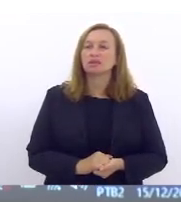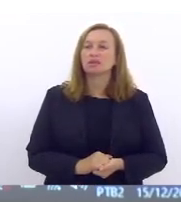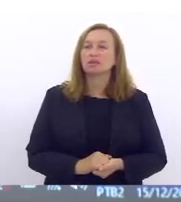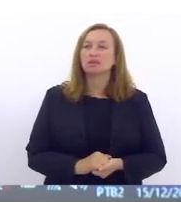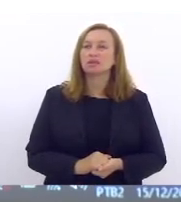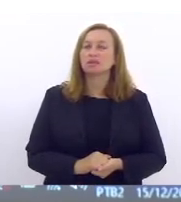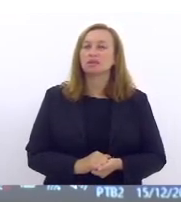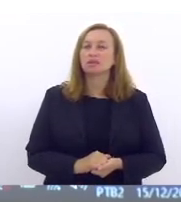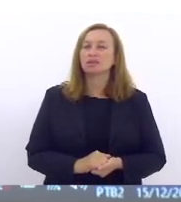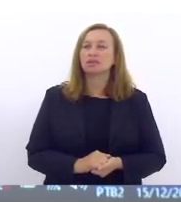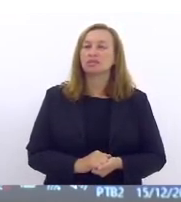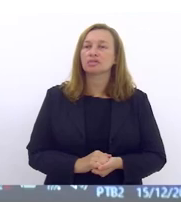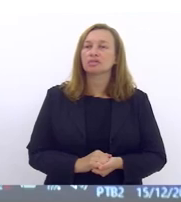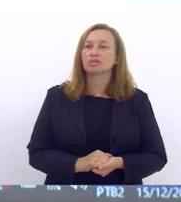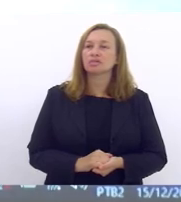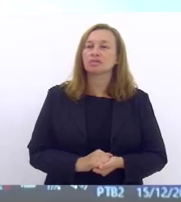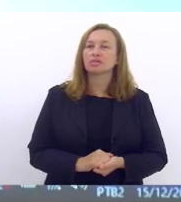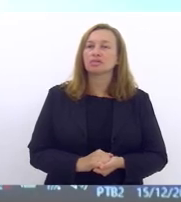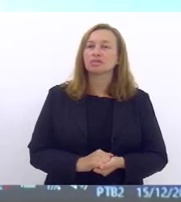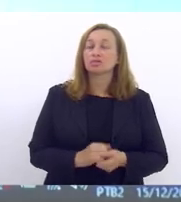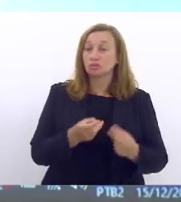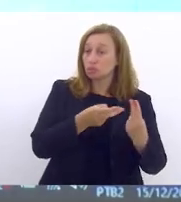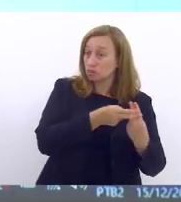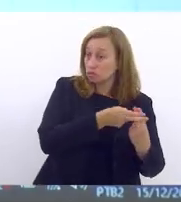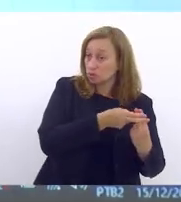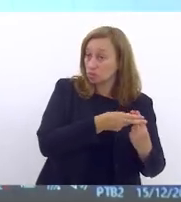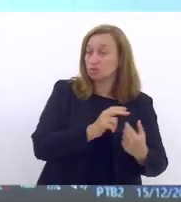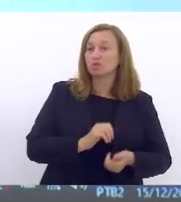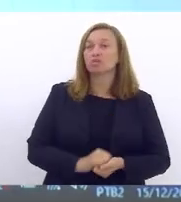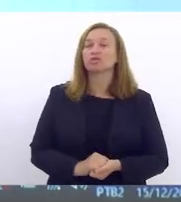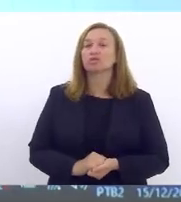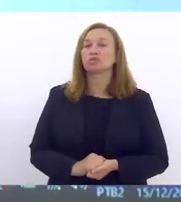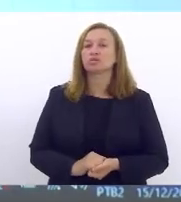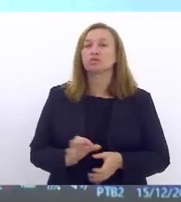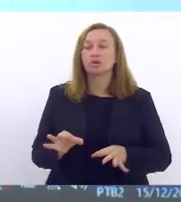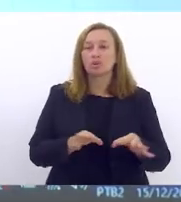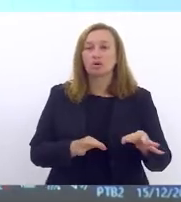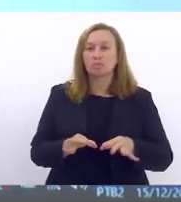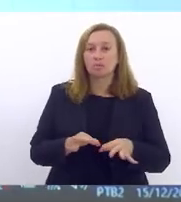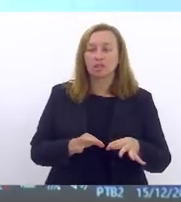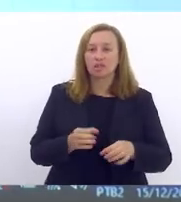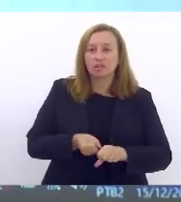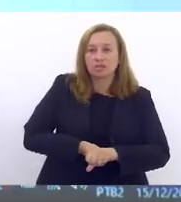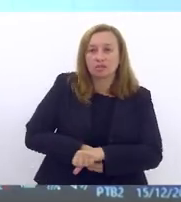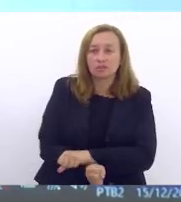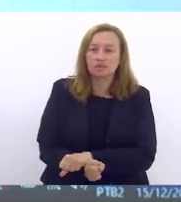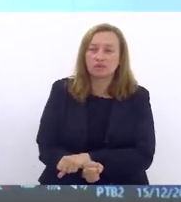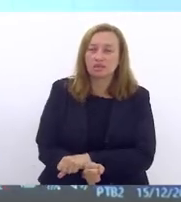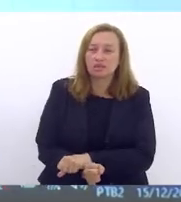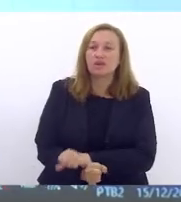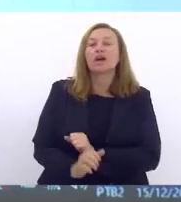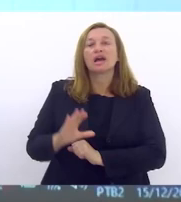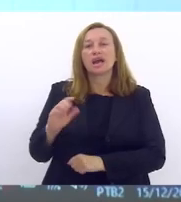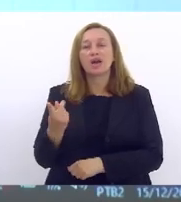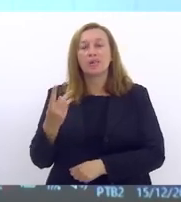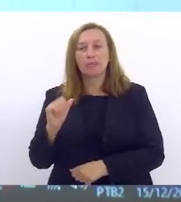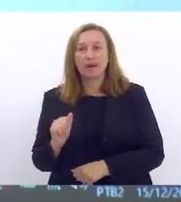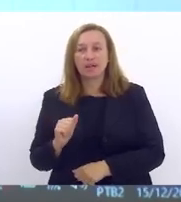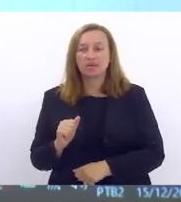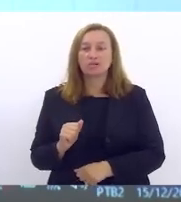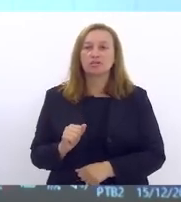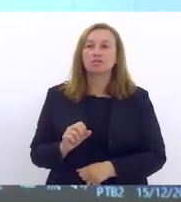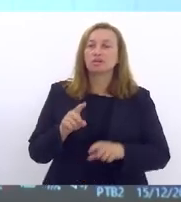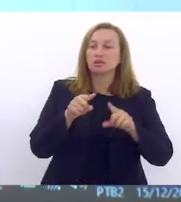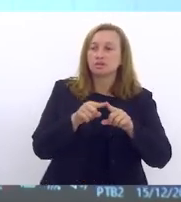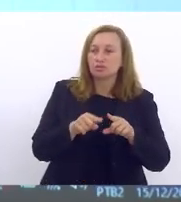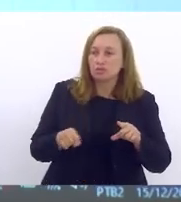cadê? A maioria pariu no SUS. O plano de parto, a gente precisou começar a fazer uma campanha dentro da Acolher Gestante a partir do ciclo 4